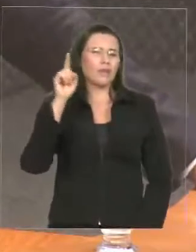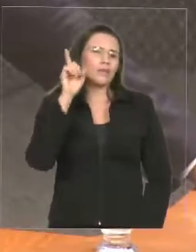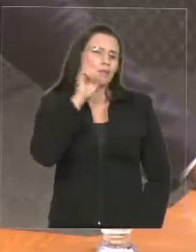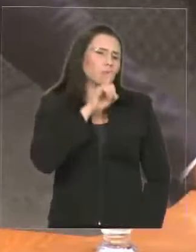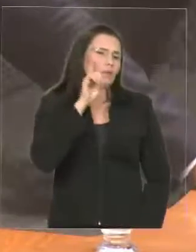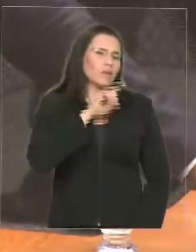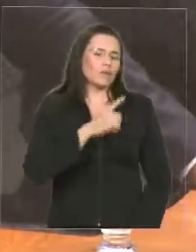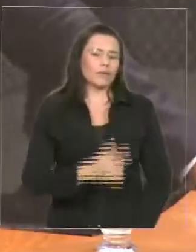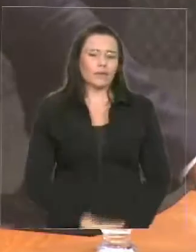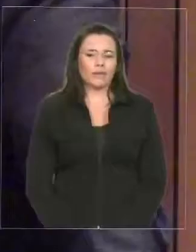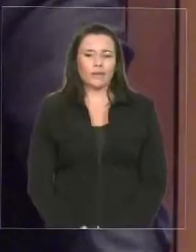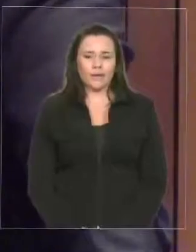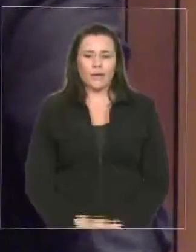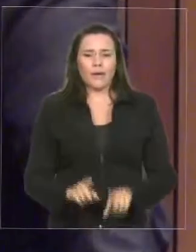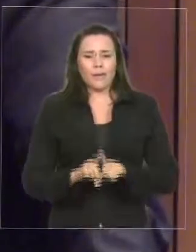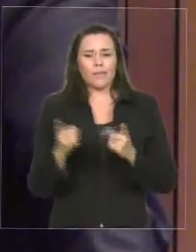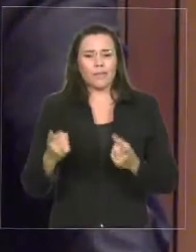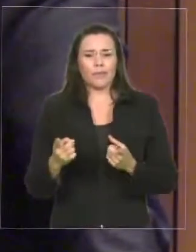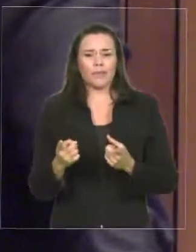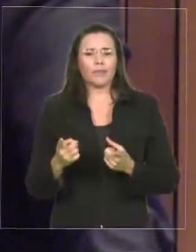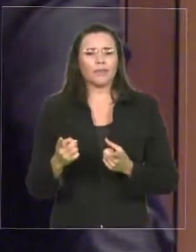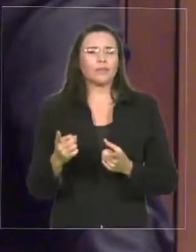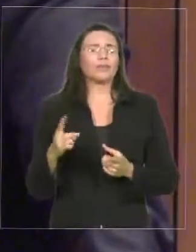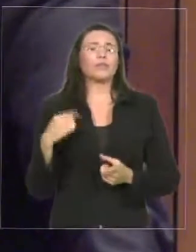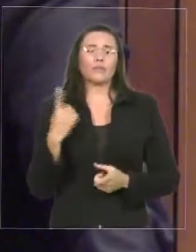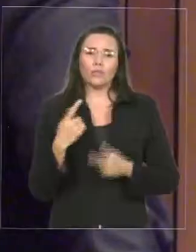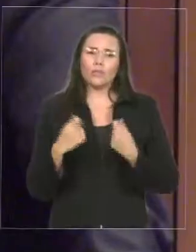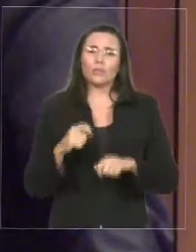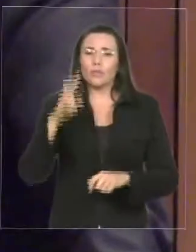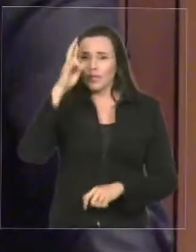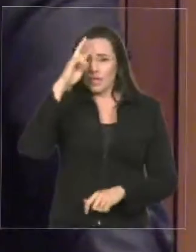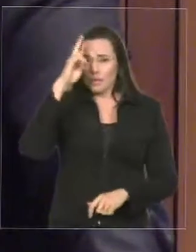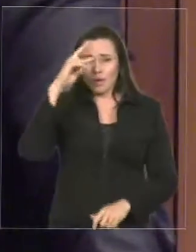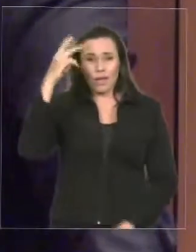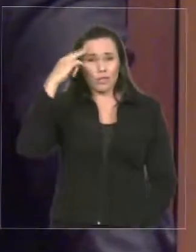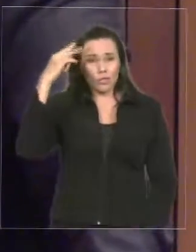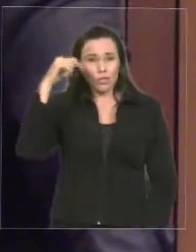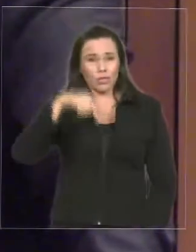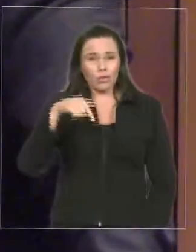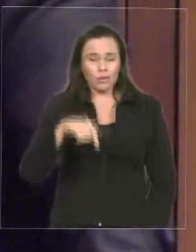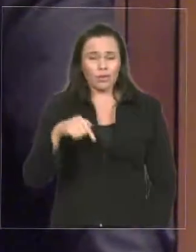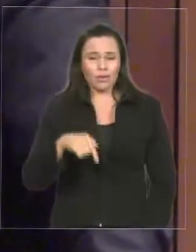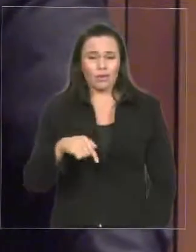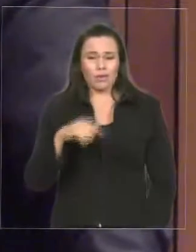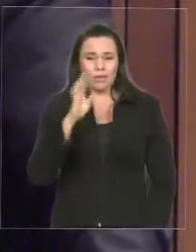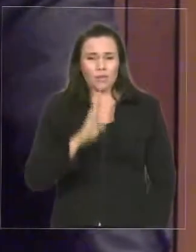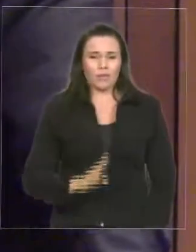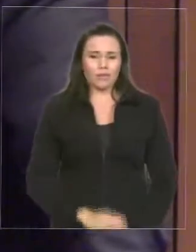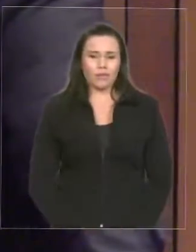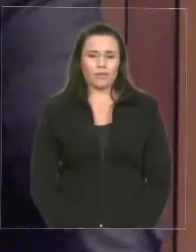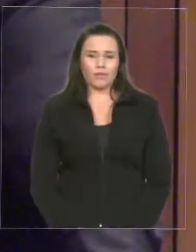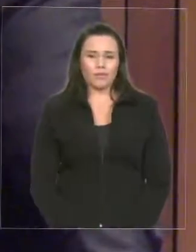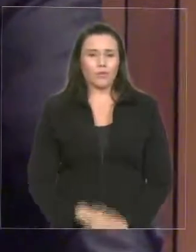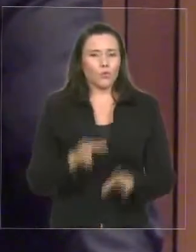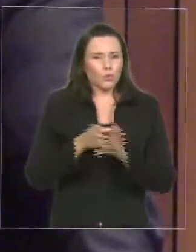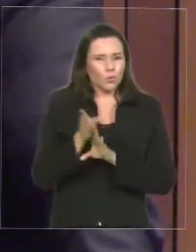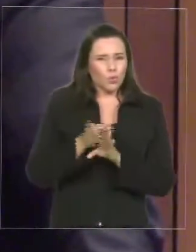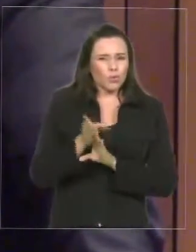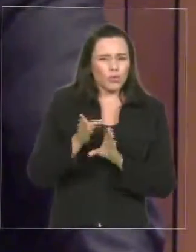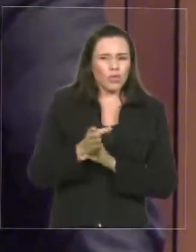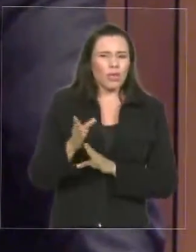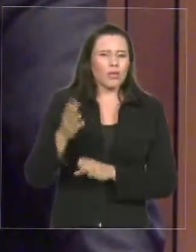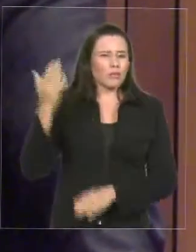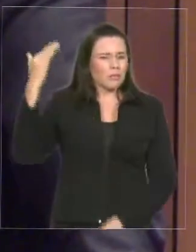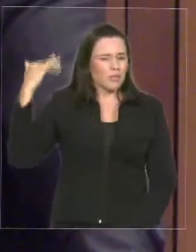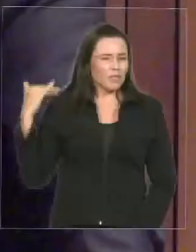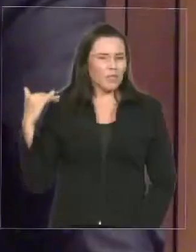humana. Prova disso é que os conselhos de anciãos não tinham mulheres ainda em períodos